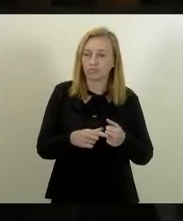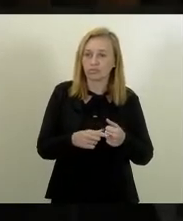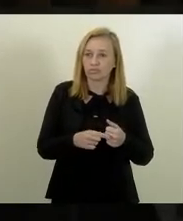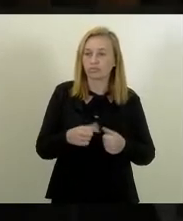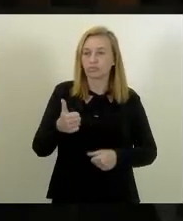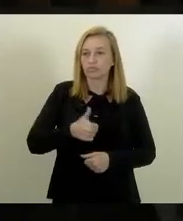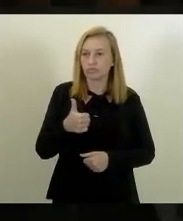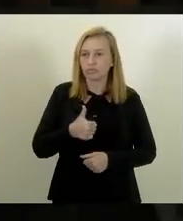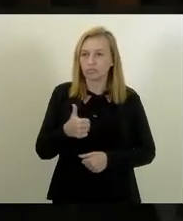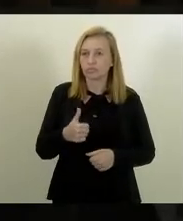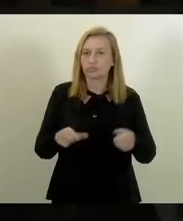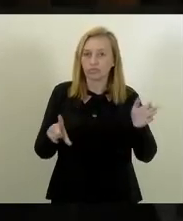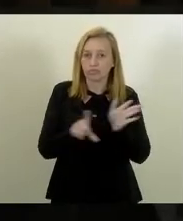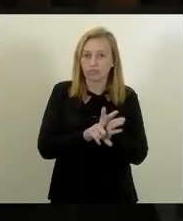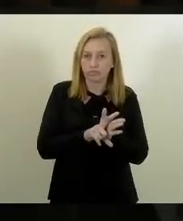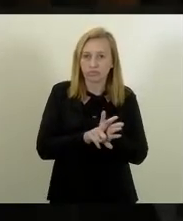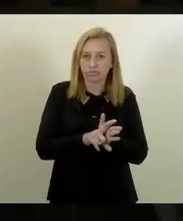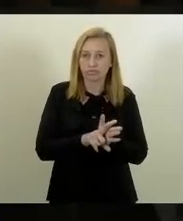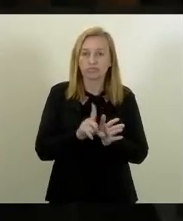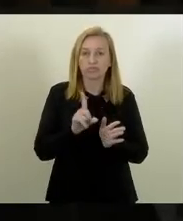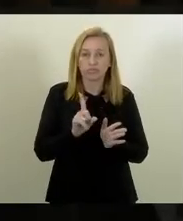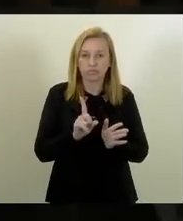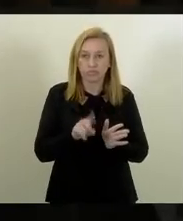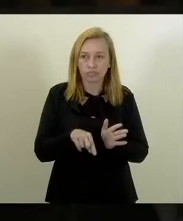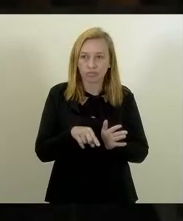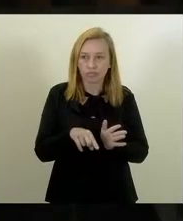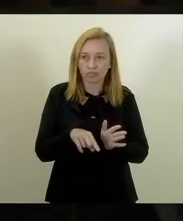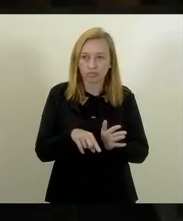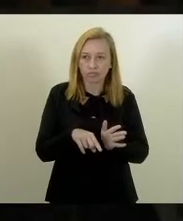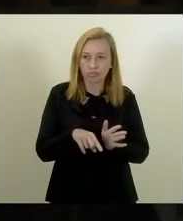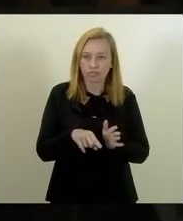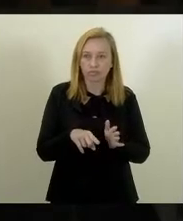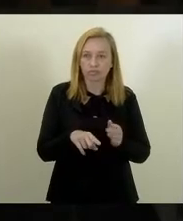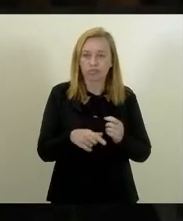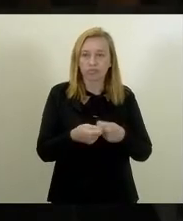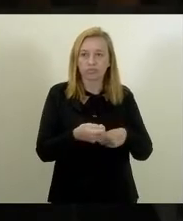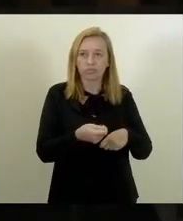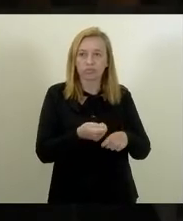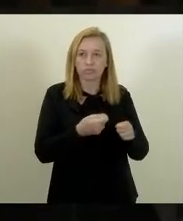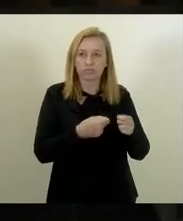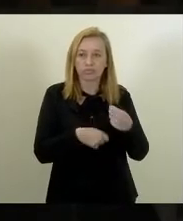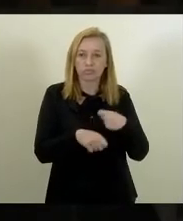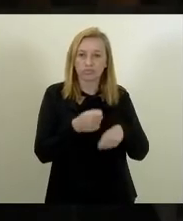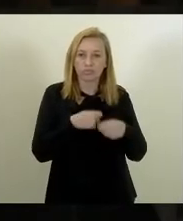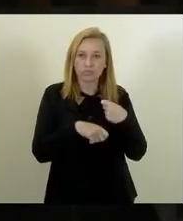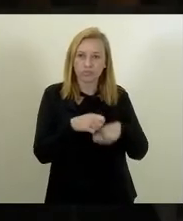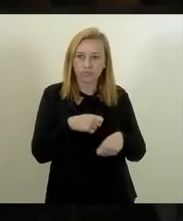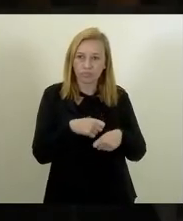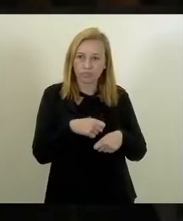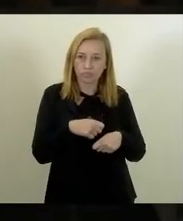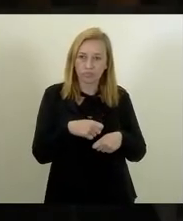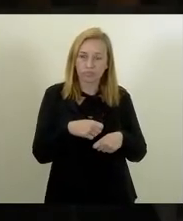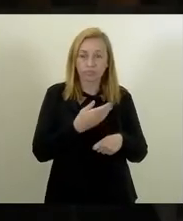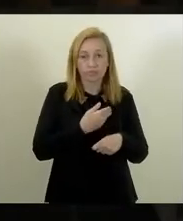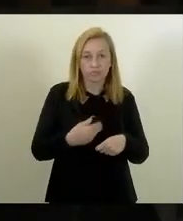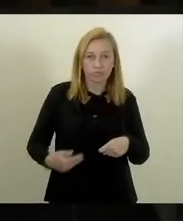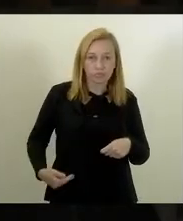1º dessa lei é um procedimento em que a administração pública ou os seus